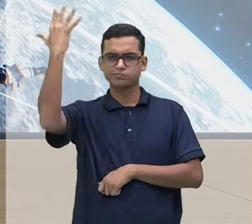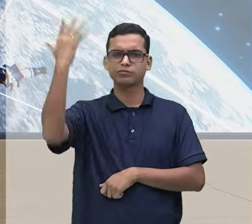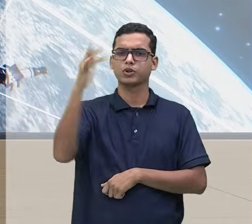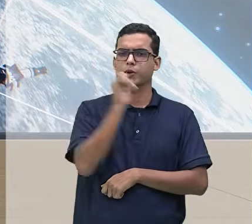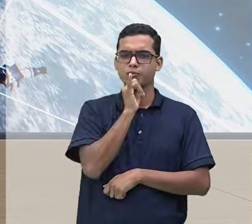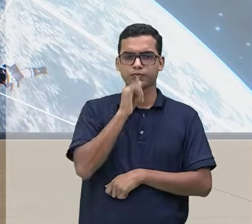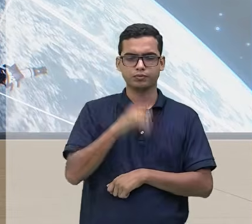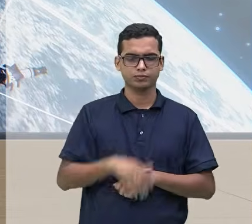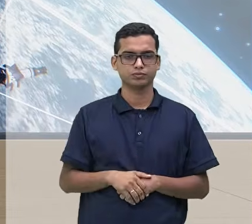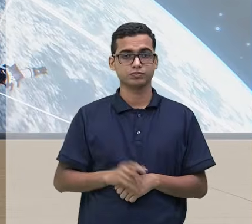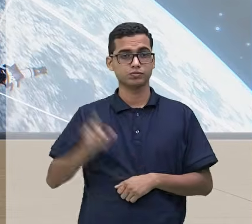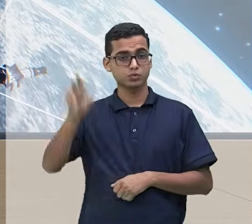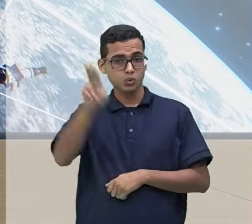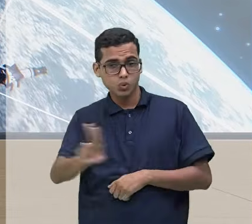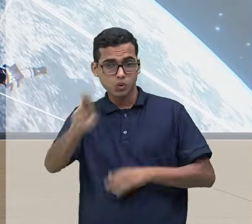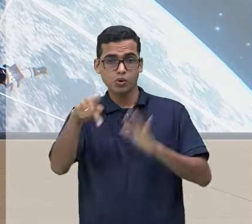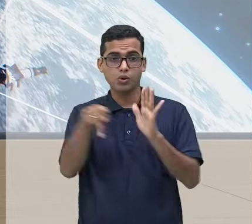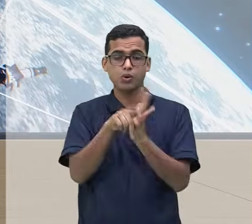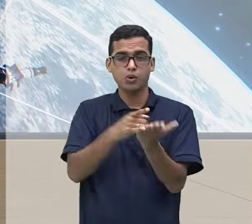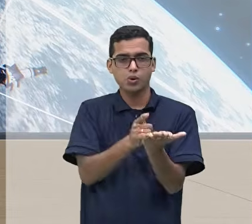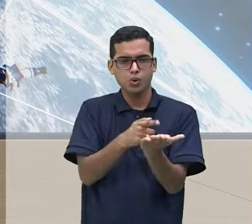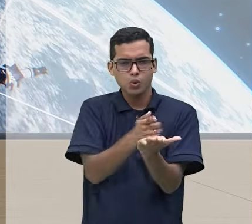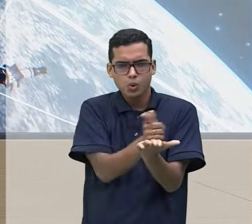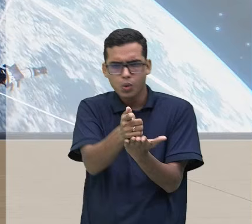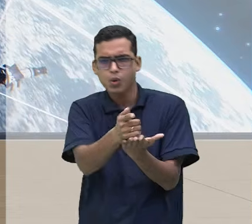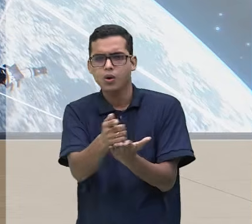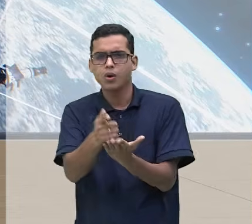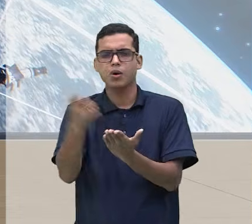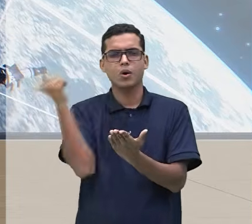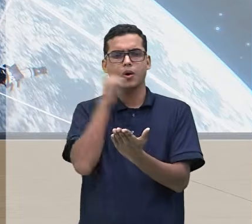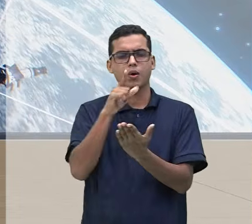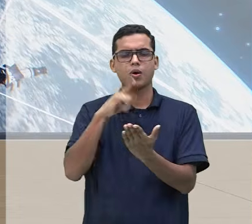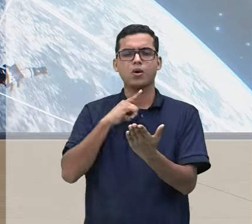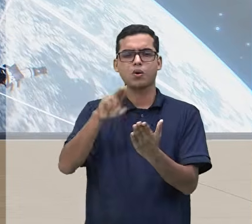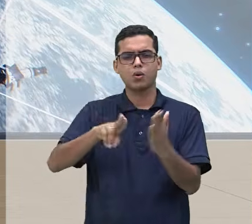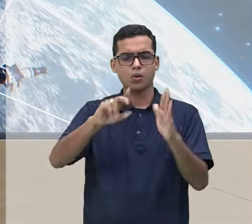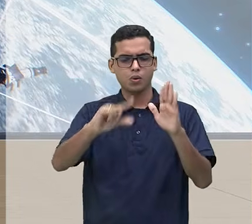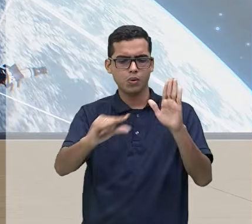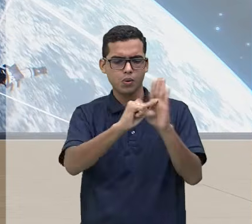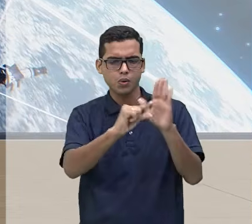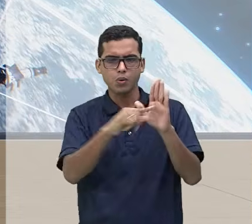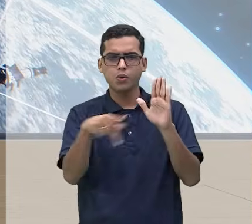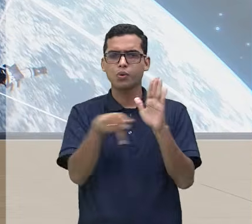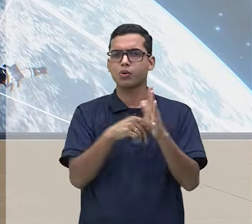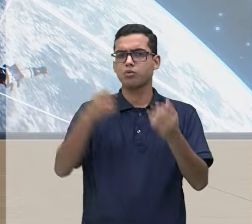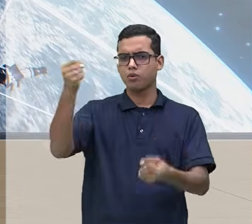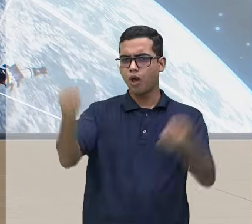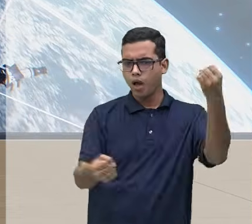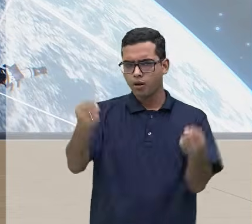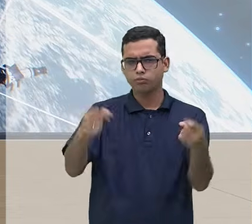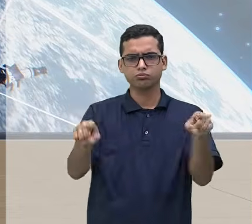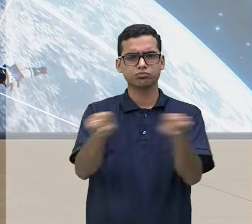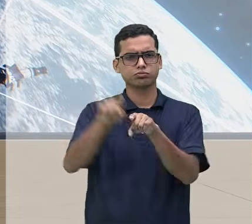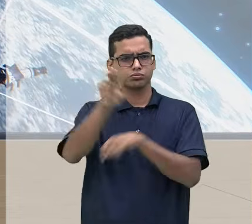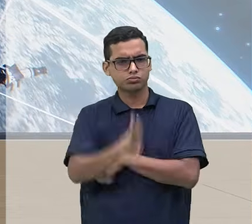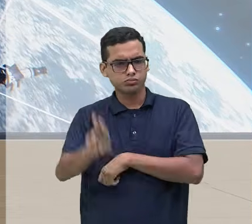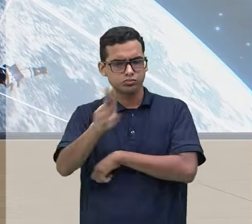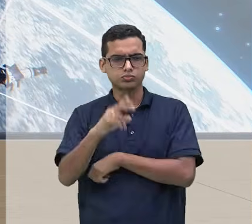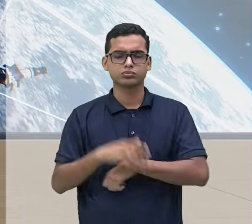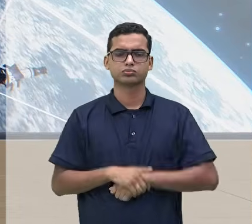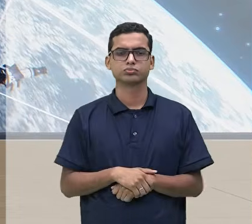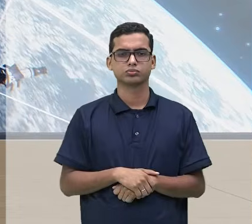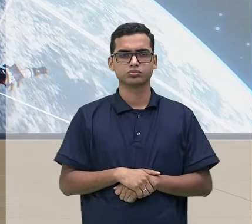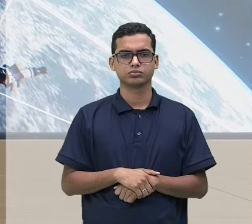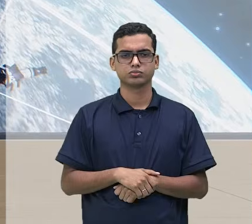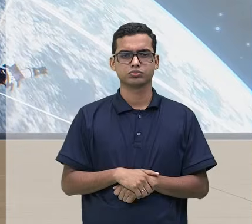exemplo, a gente usa ali o GPS ao chamar um carro, né, através dos aplicativos, e ao encontrar o caminho, né, para